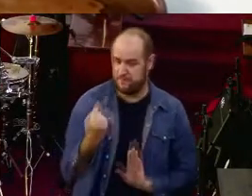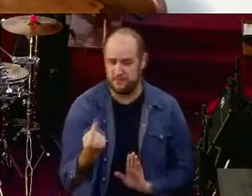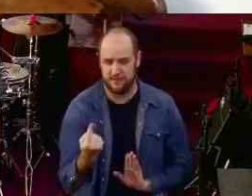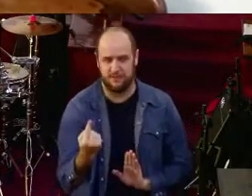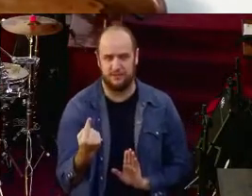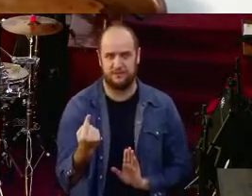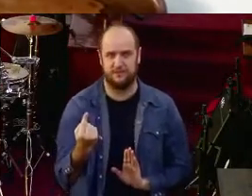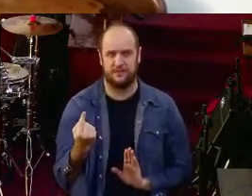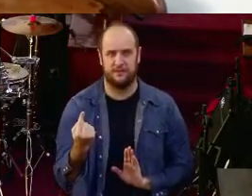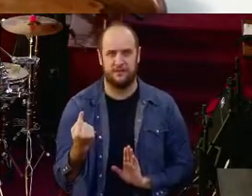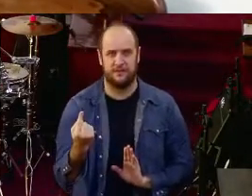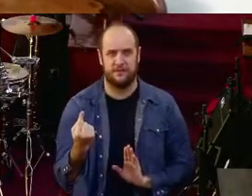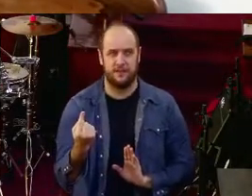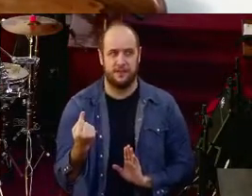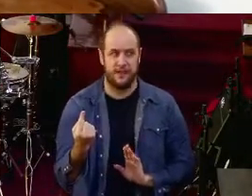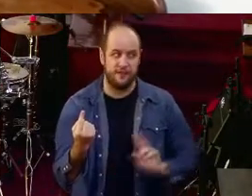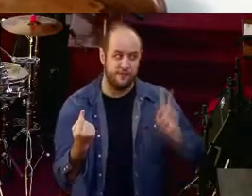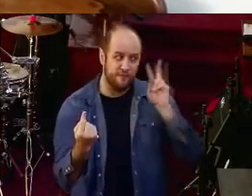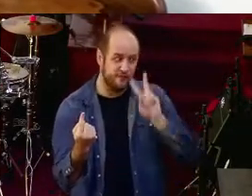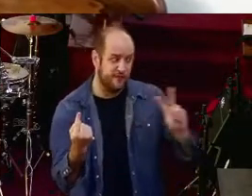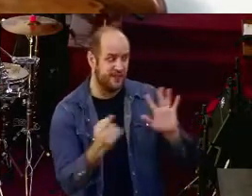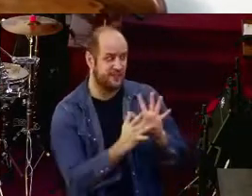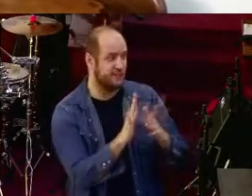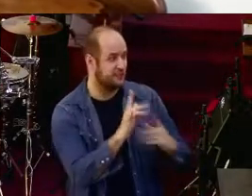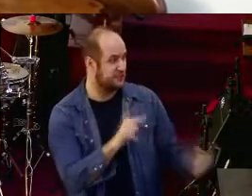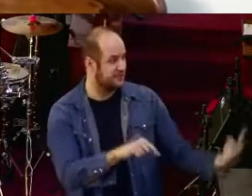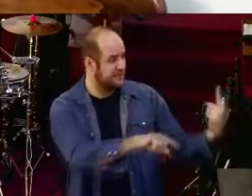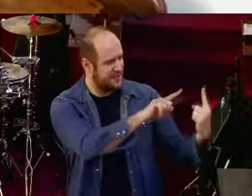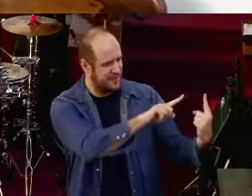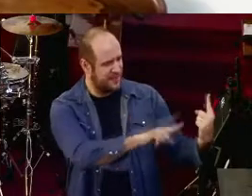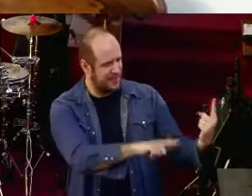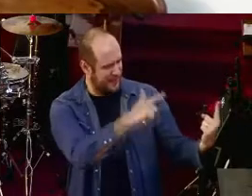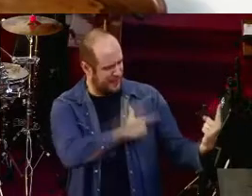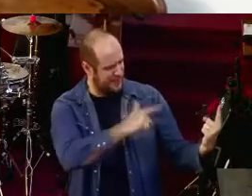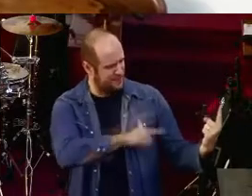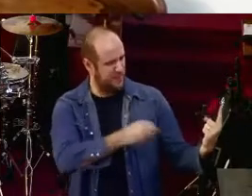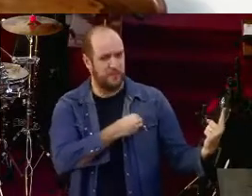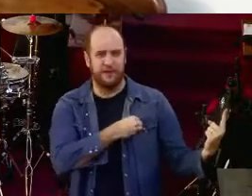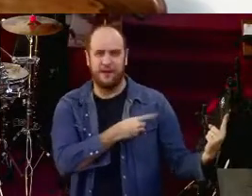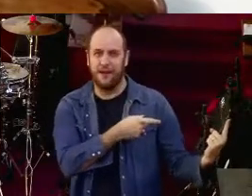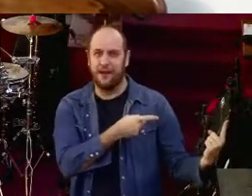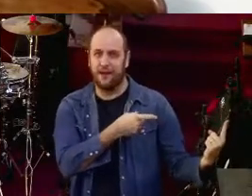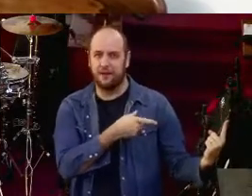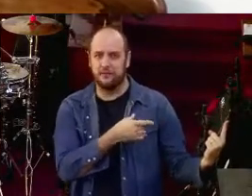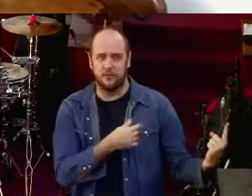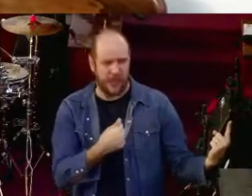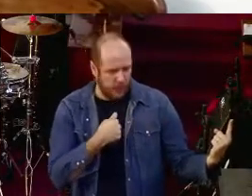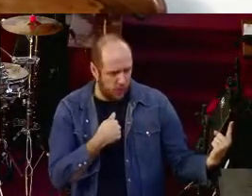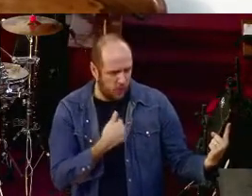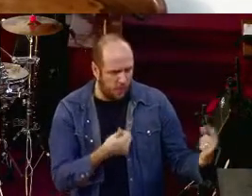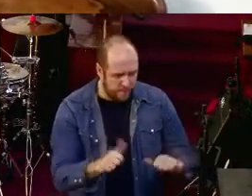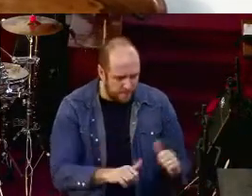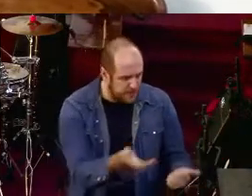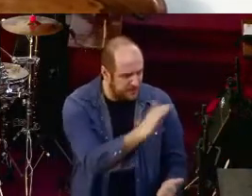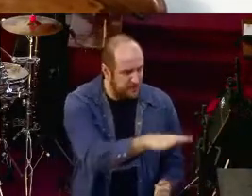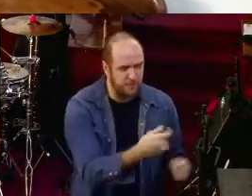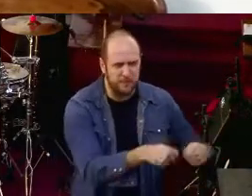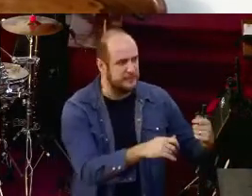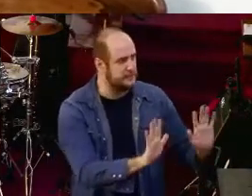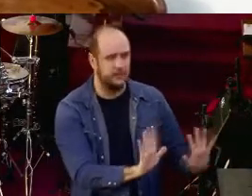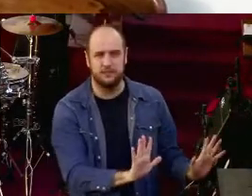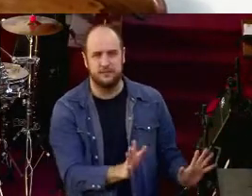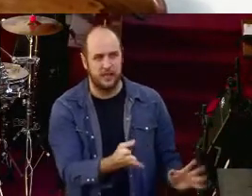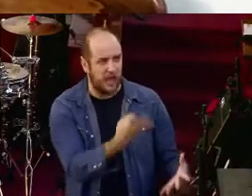do mundo. Entende por que é que João dizia, eu não vou batizar. Não vou batizar. Não vou batizar alguém que não precisa se arrepender